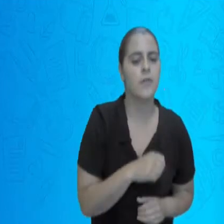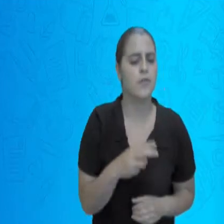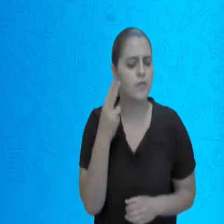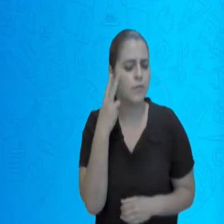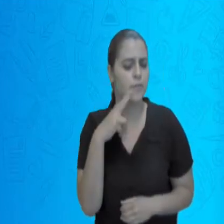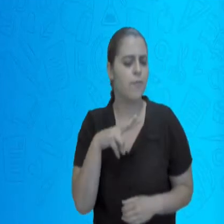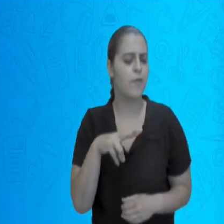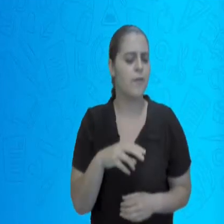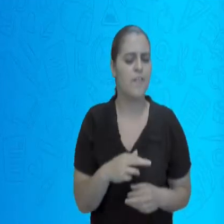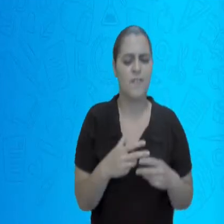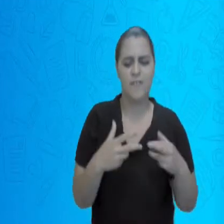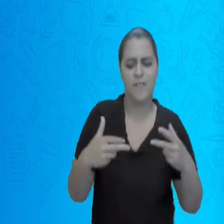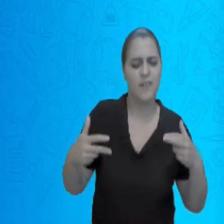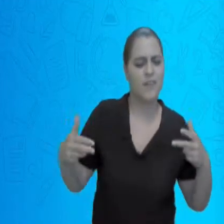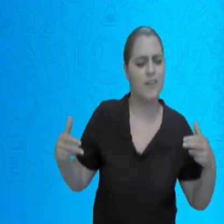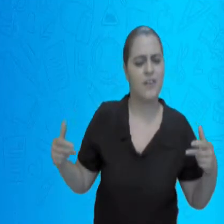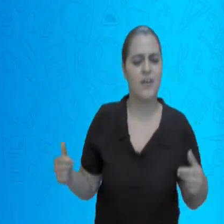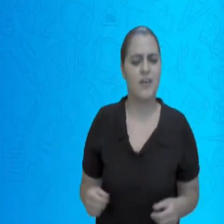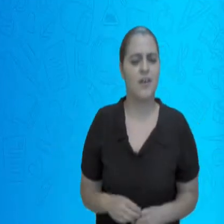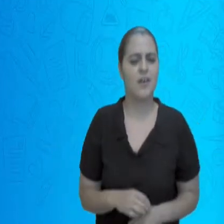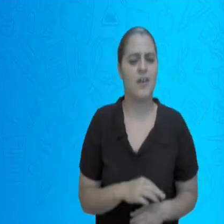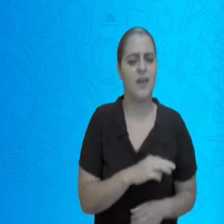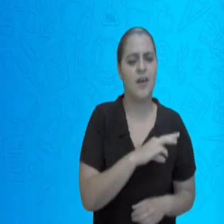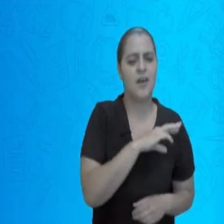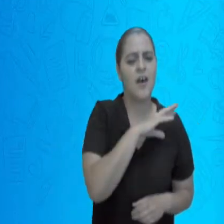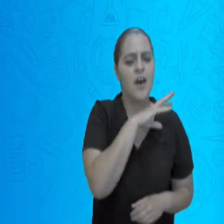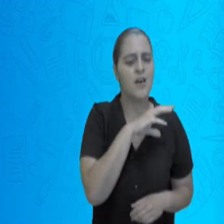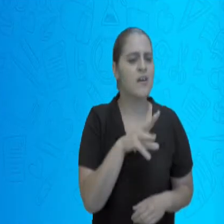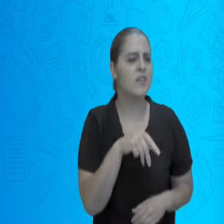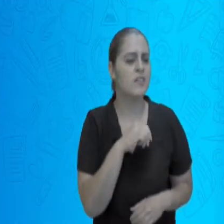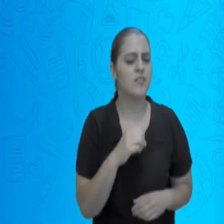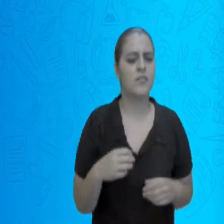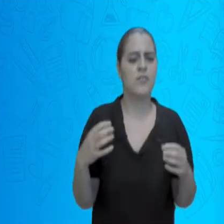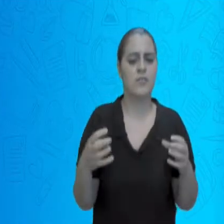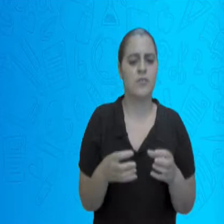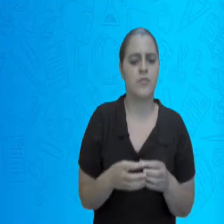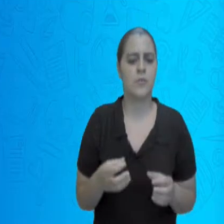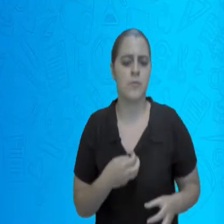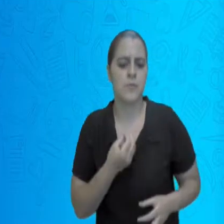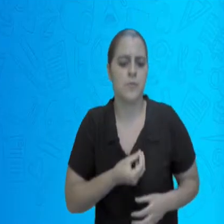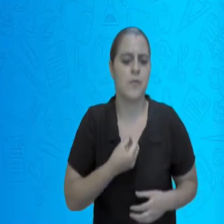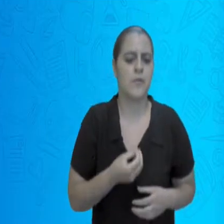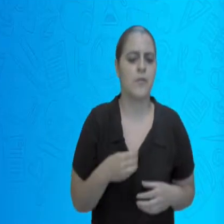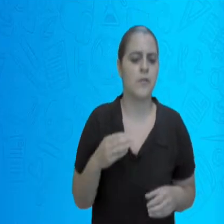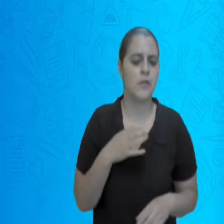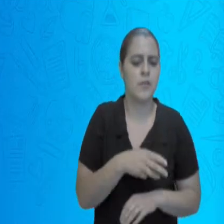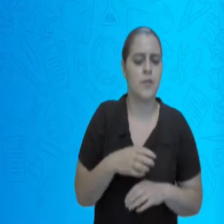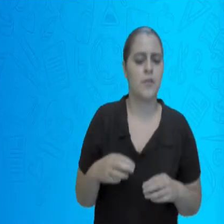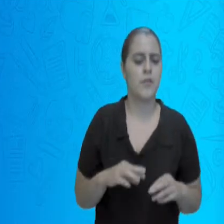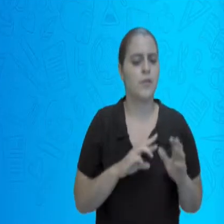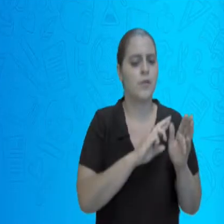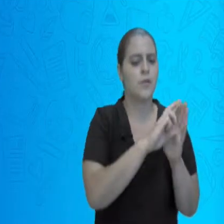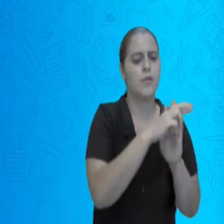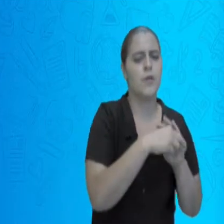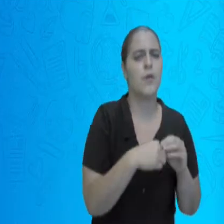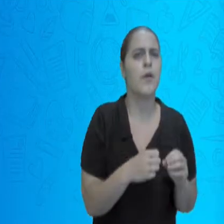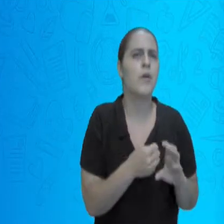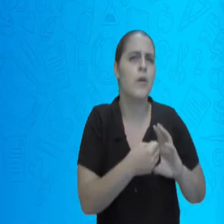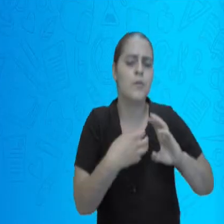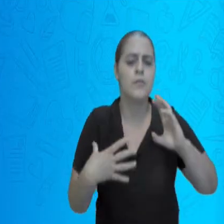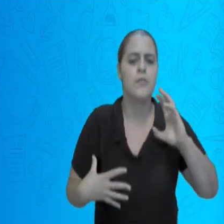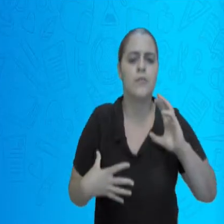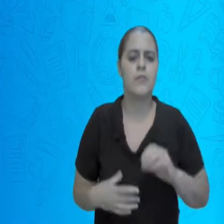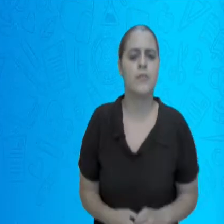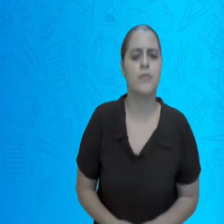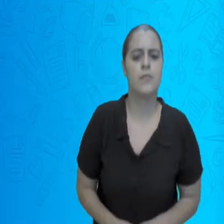visualizar várias espécies, vários seres vivos dentro deste reino. Mas quais seriam as